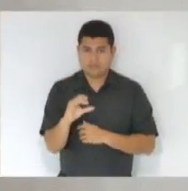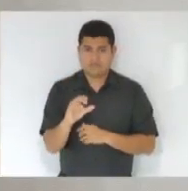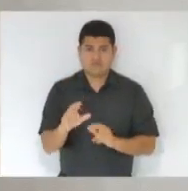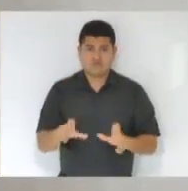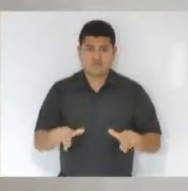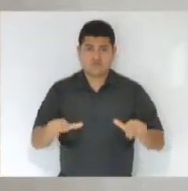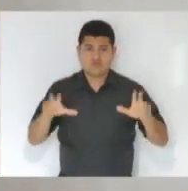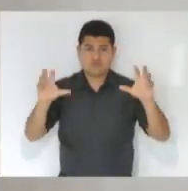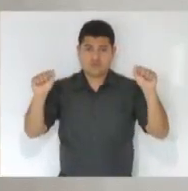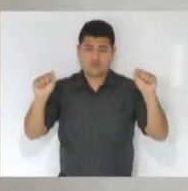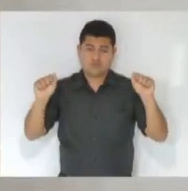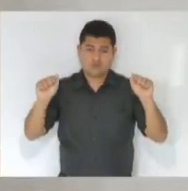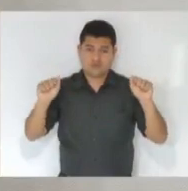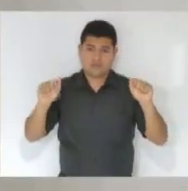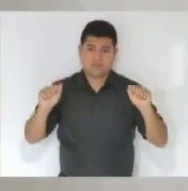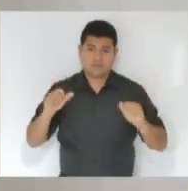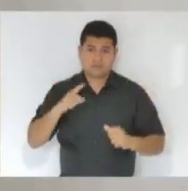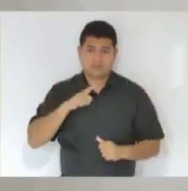a condição